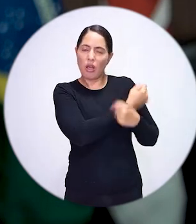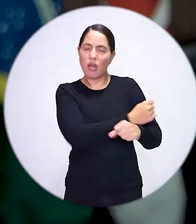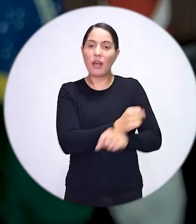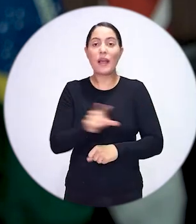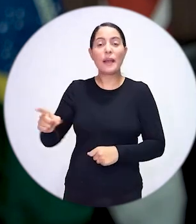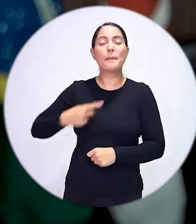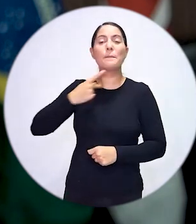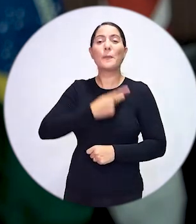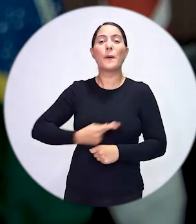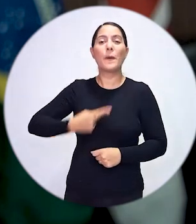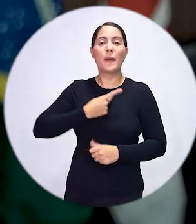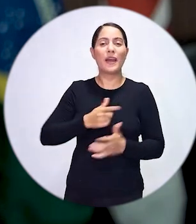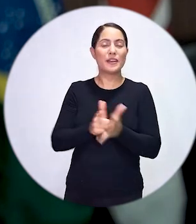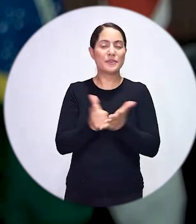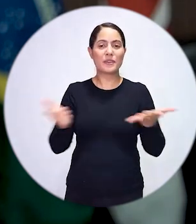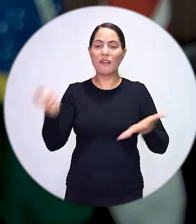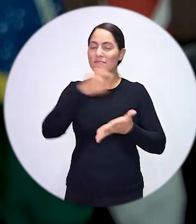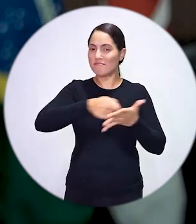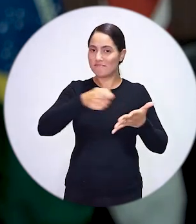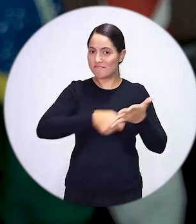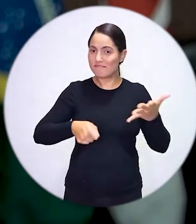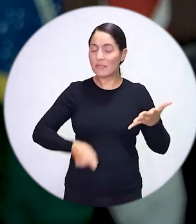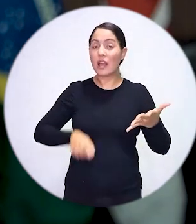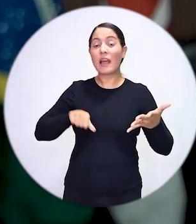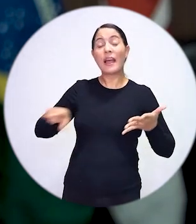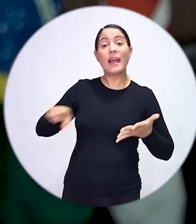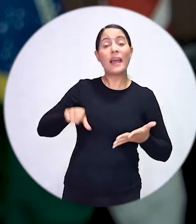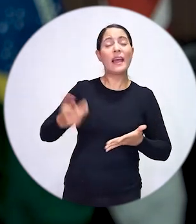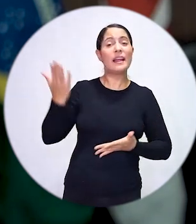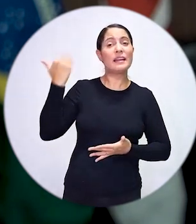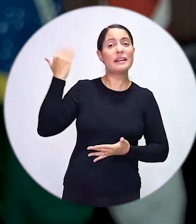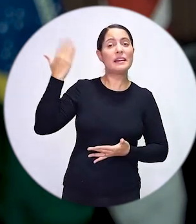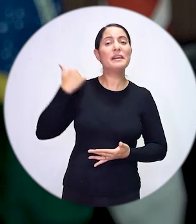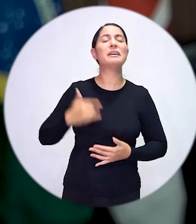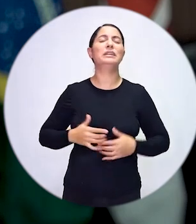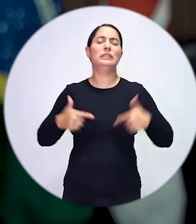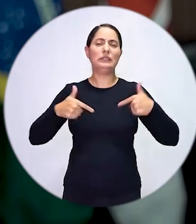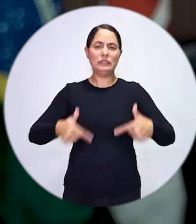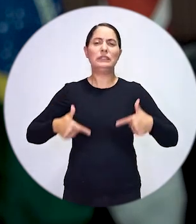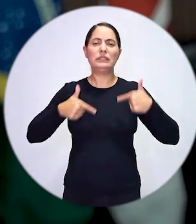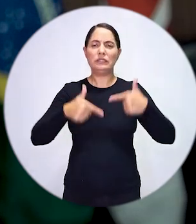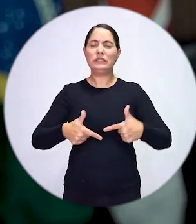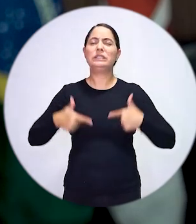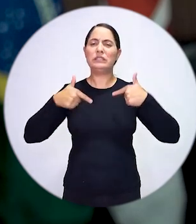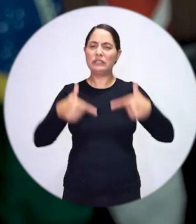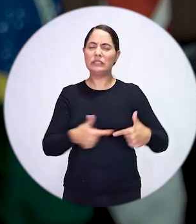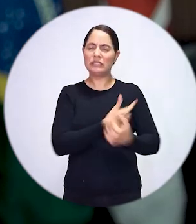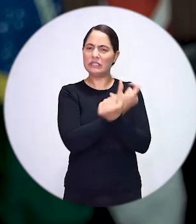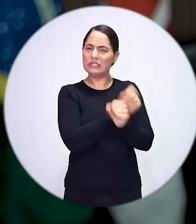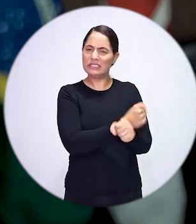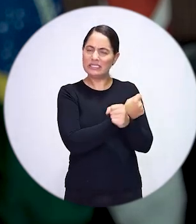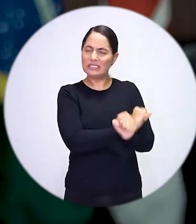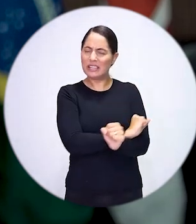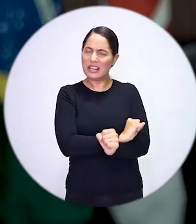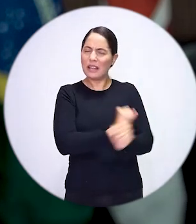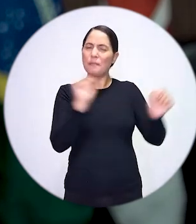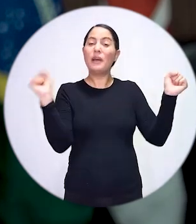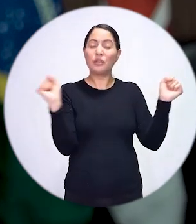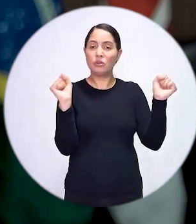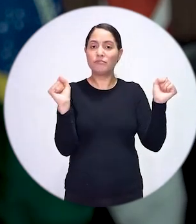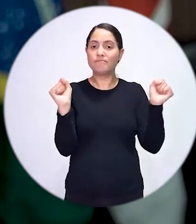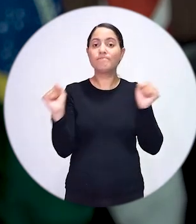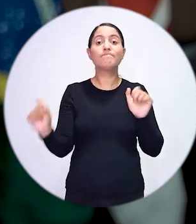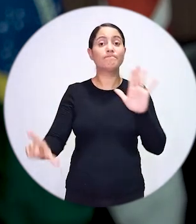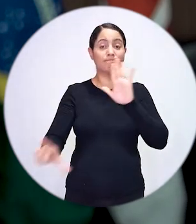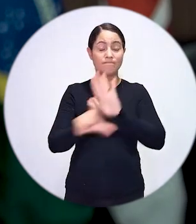Brasil, poeta, jornalista e escritor. Luiz Gama foi um ex-escravizado que lutou e libertou centenas de pessoas que estavam